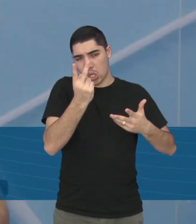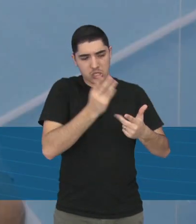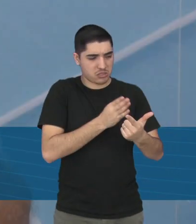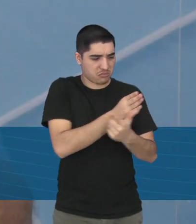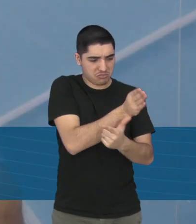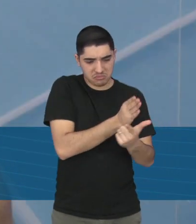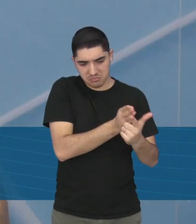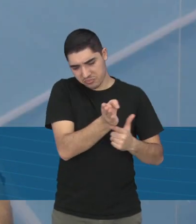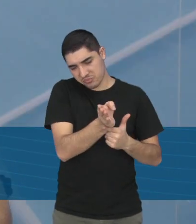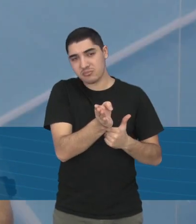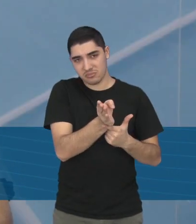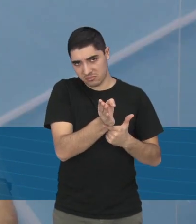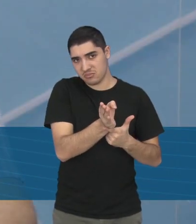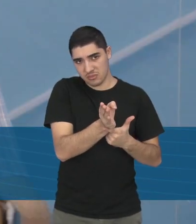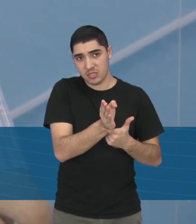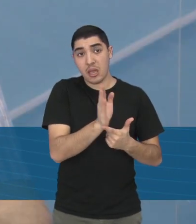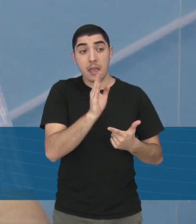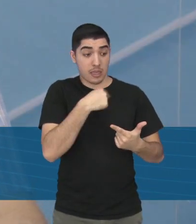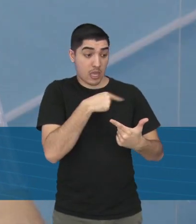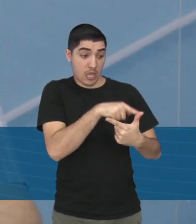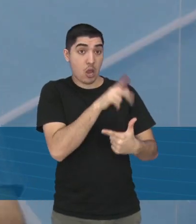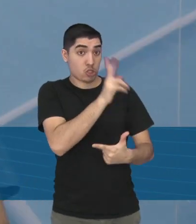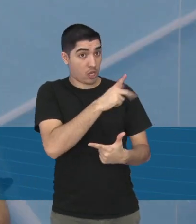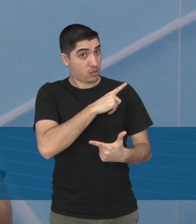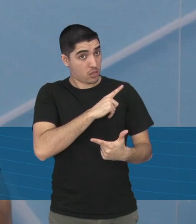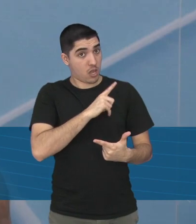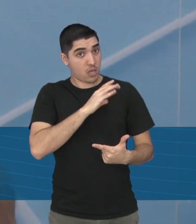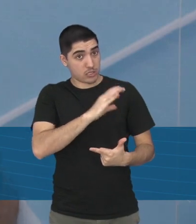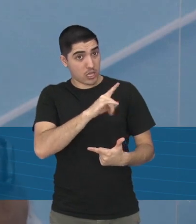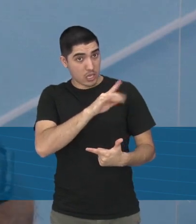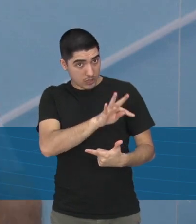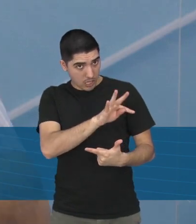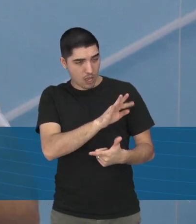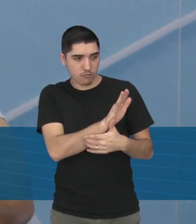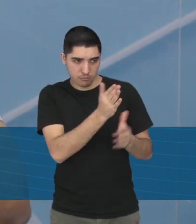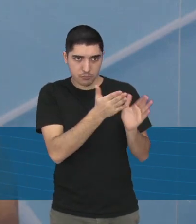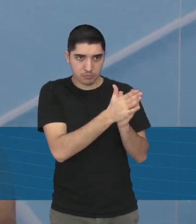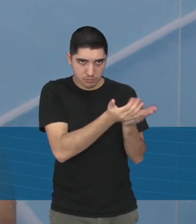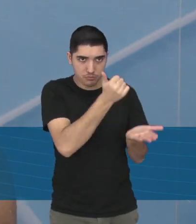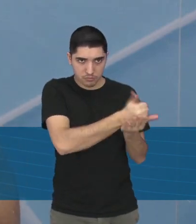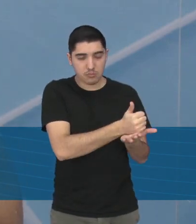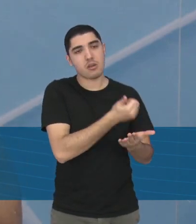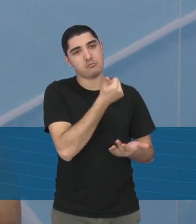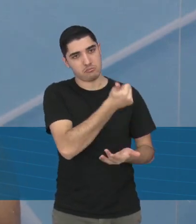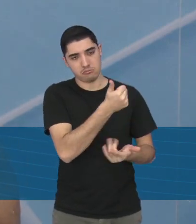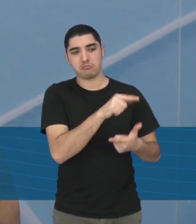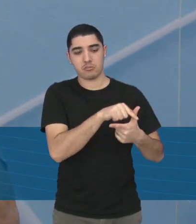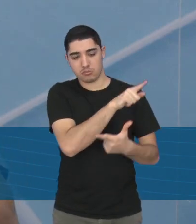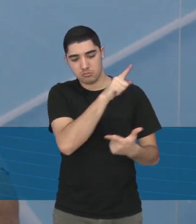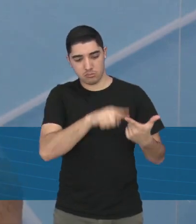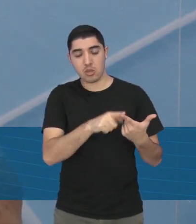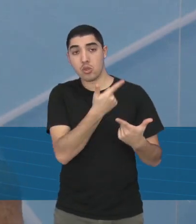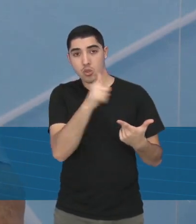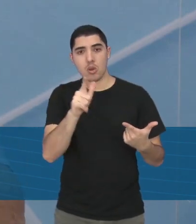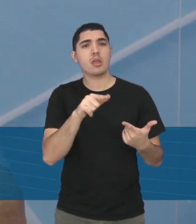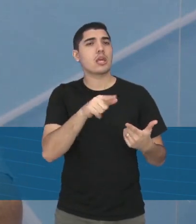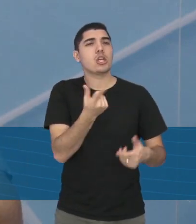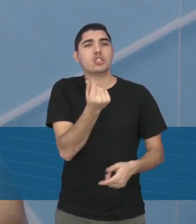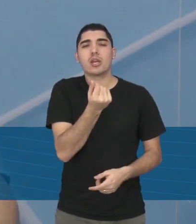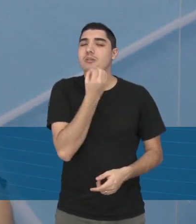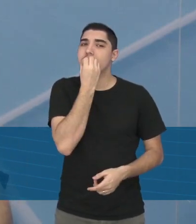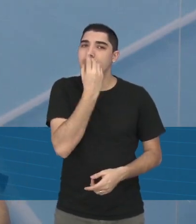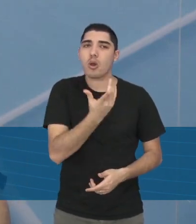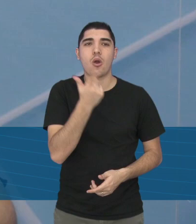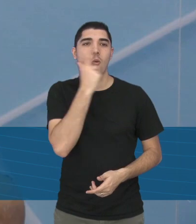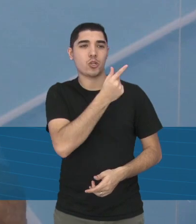fazer ou exercer, mesmo estando empregado. E isso é muito bom. O dinheiro é muito legal, aquele dinheirinho que pinga,